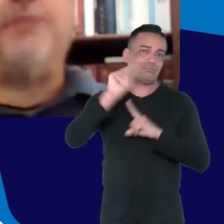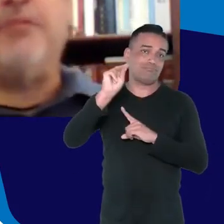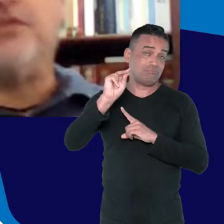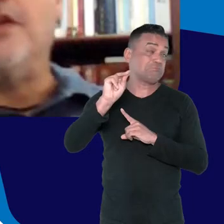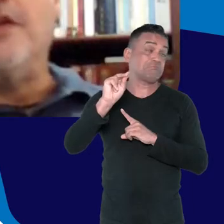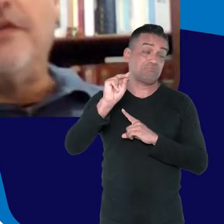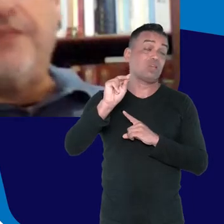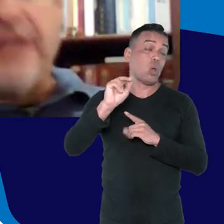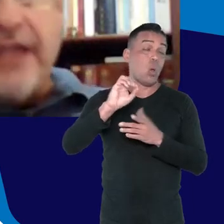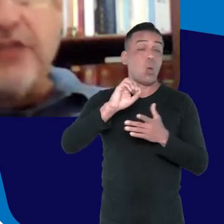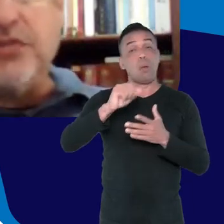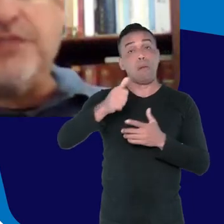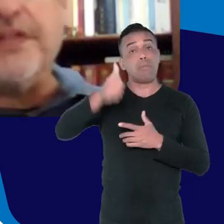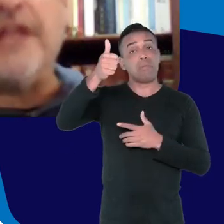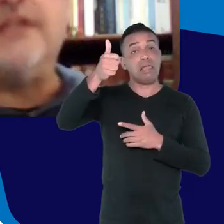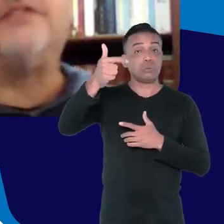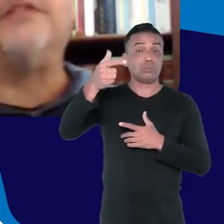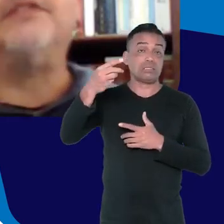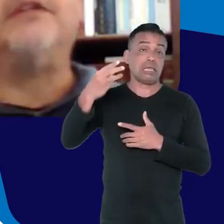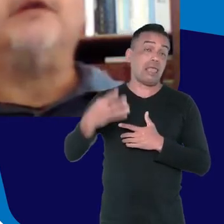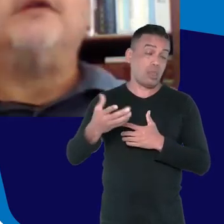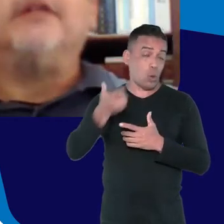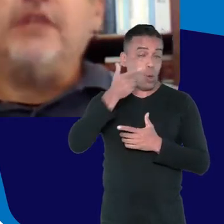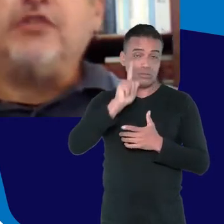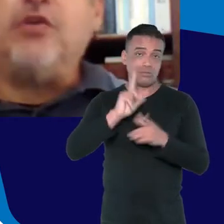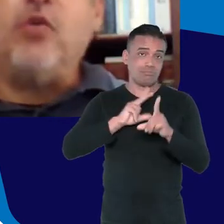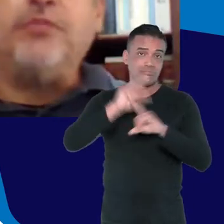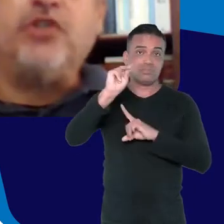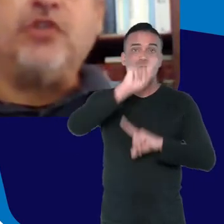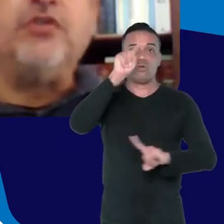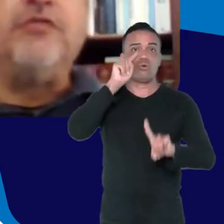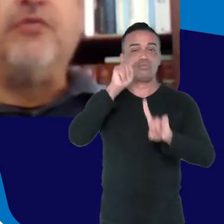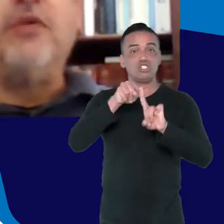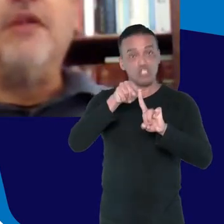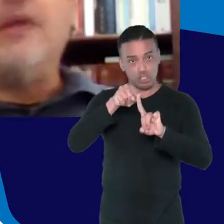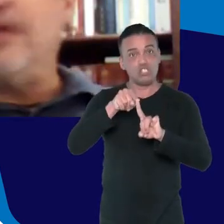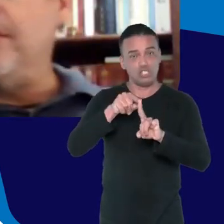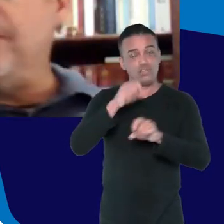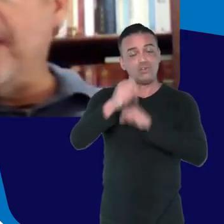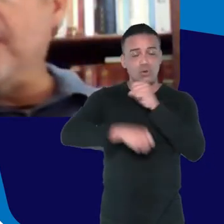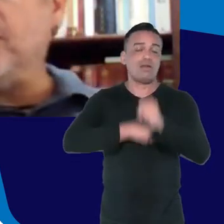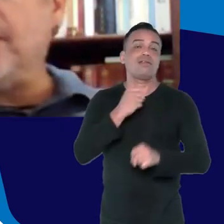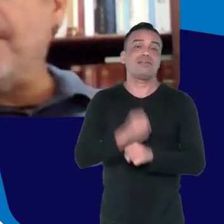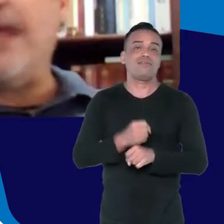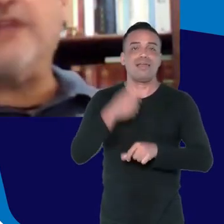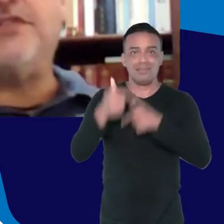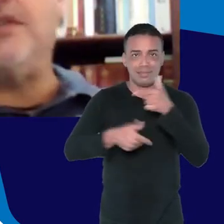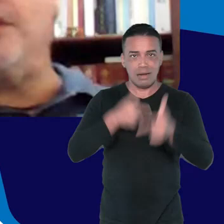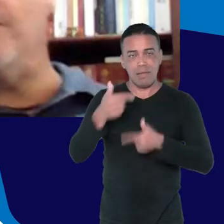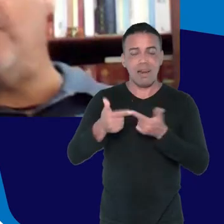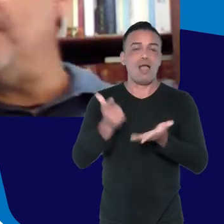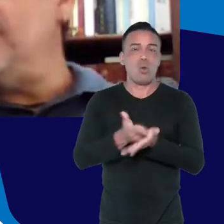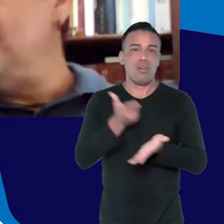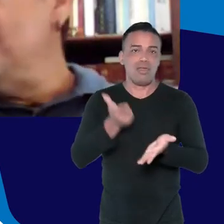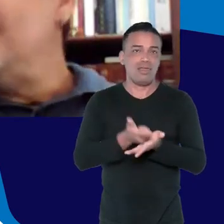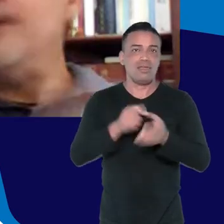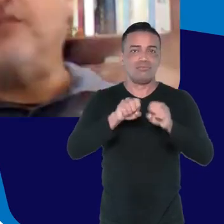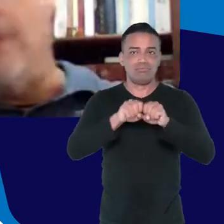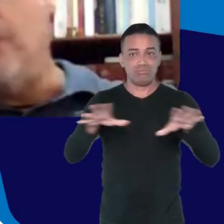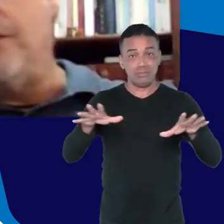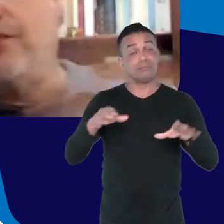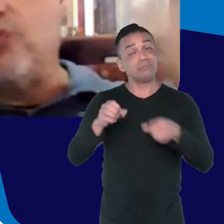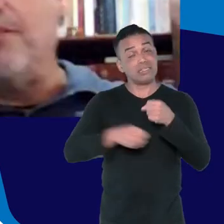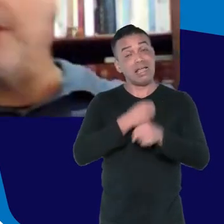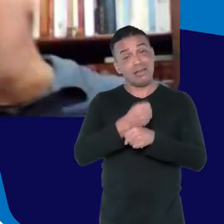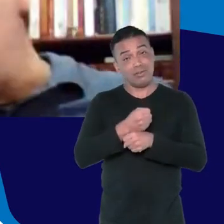mas pelo menos ficar entre os Sim. finalistas. Então, esse é o objetivo, ano que vem, de trabalhar esse livro, e aí, ano que